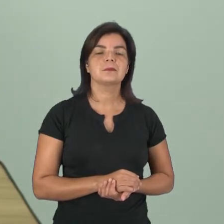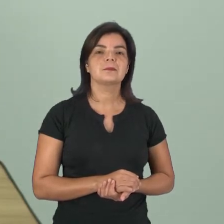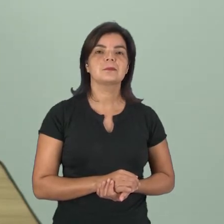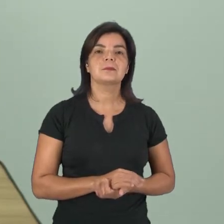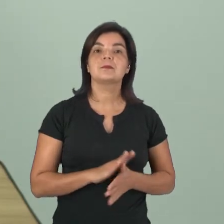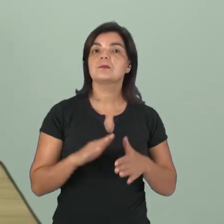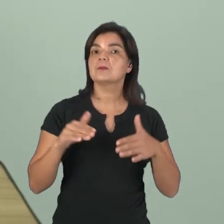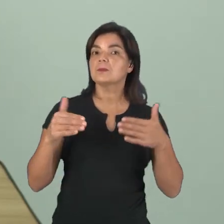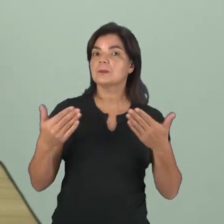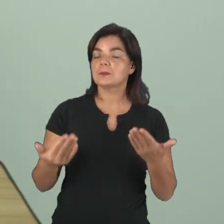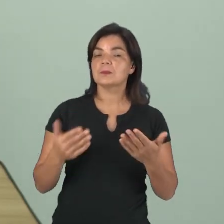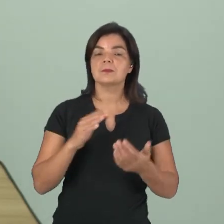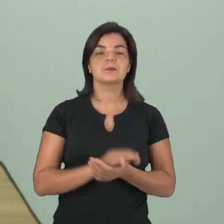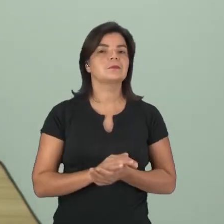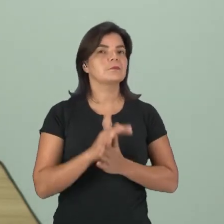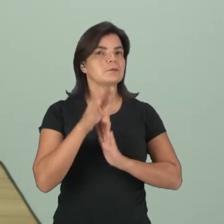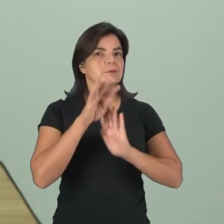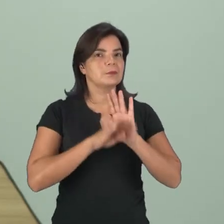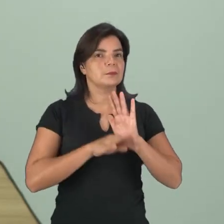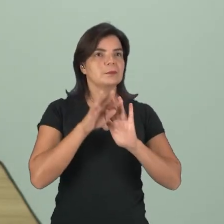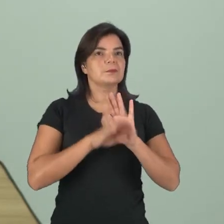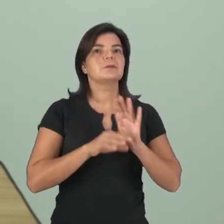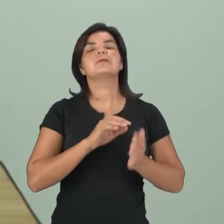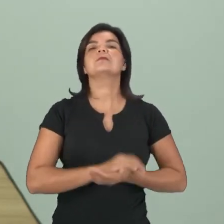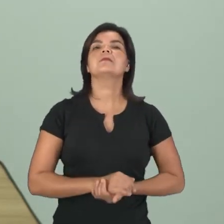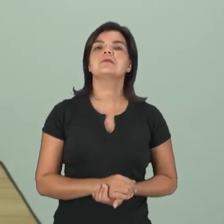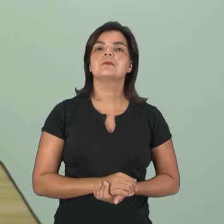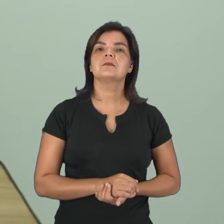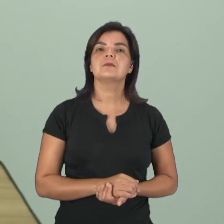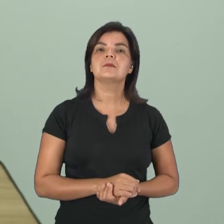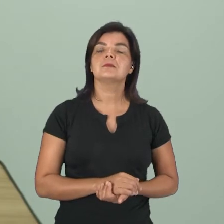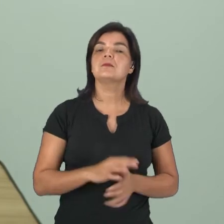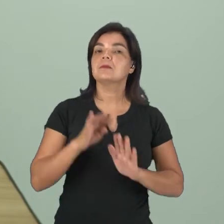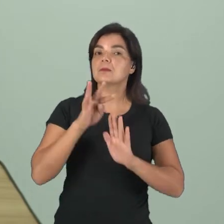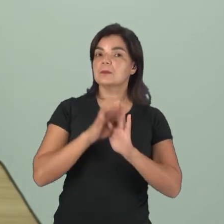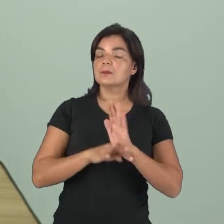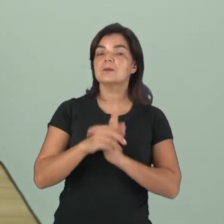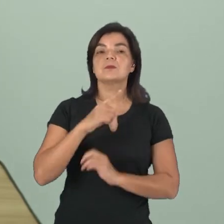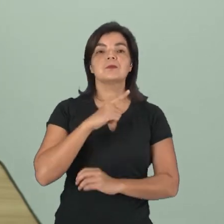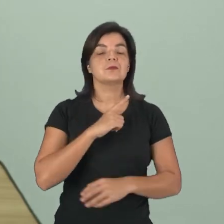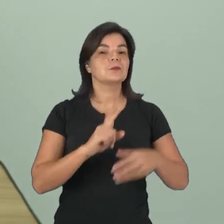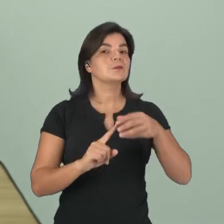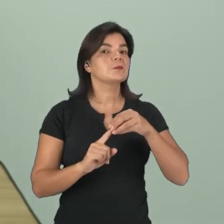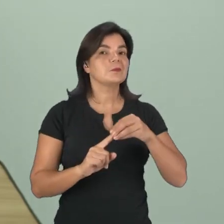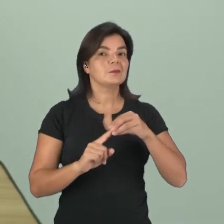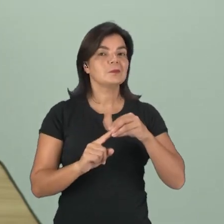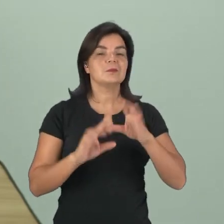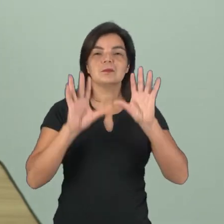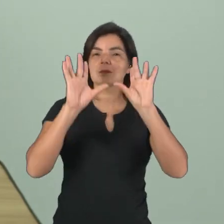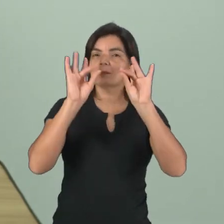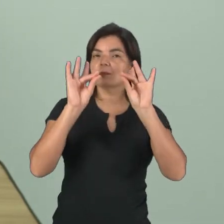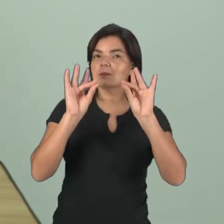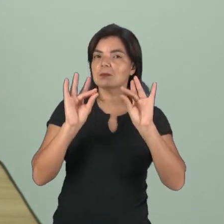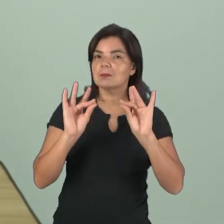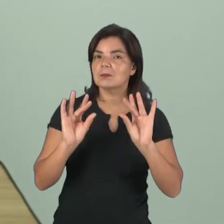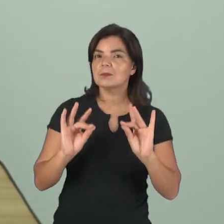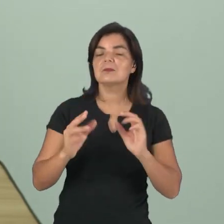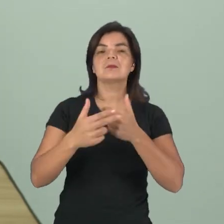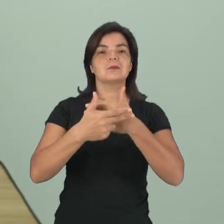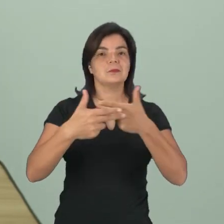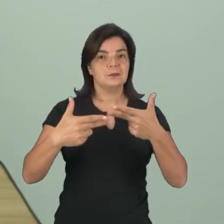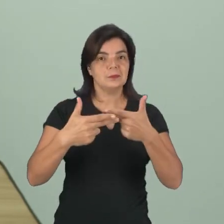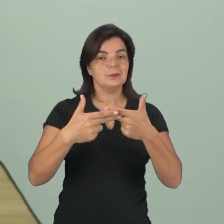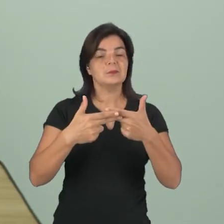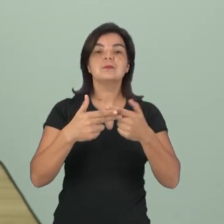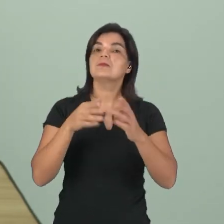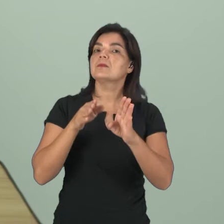Vamos lá. Qual é o texto? Esse texto tem a finalidade de detalhar um produto